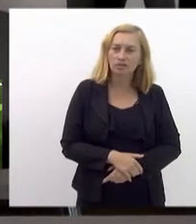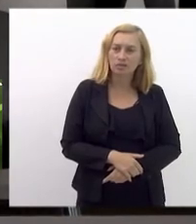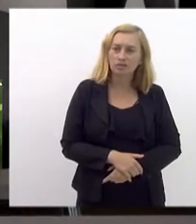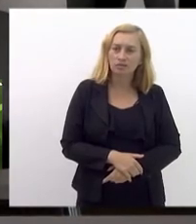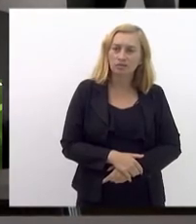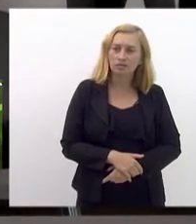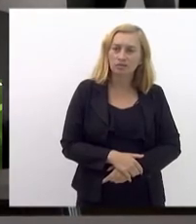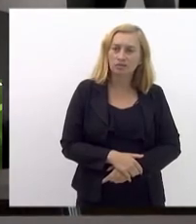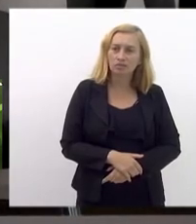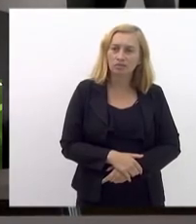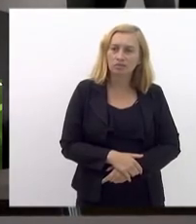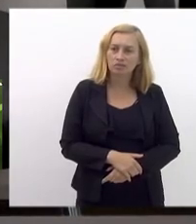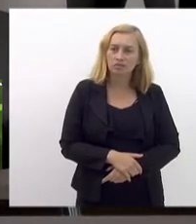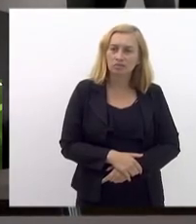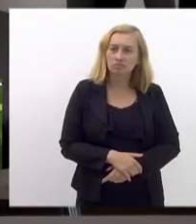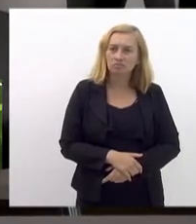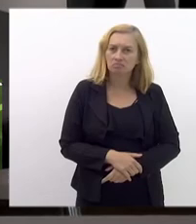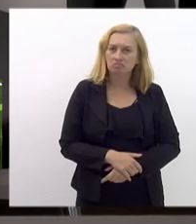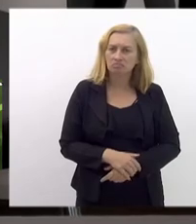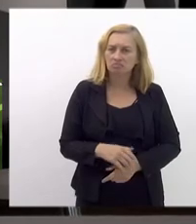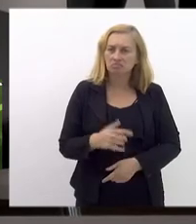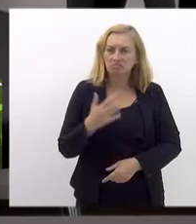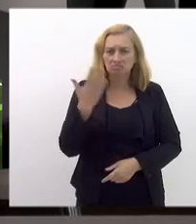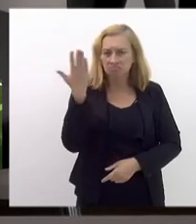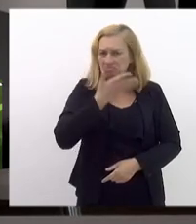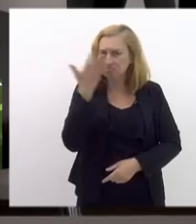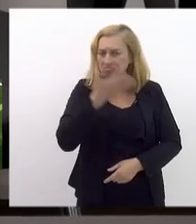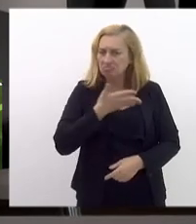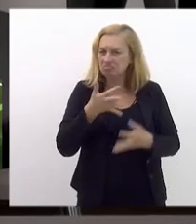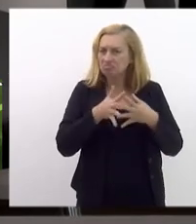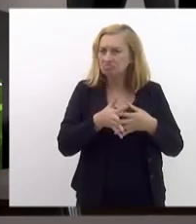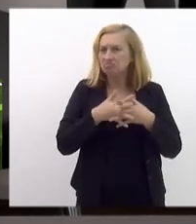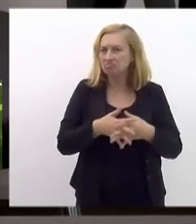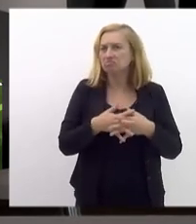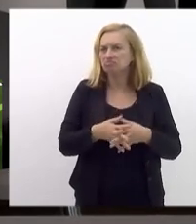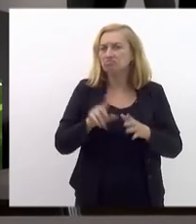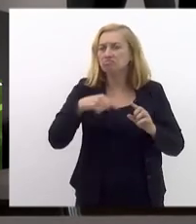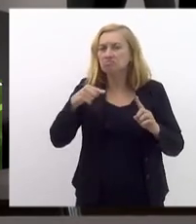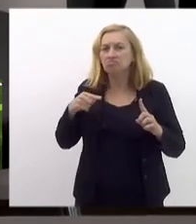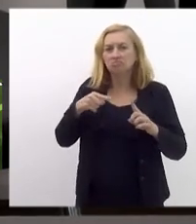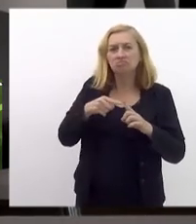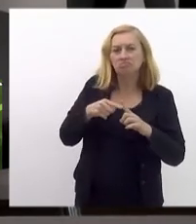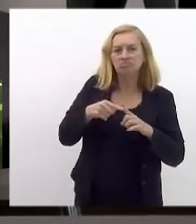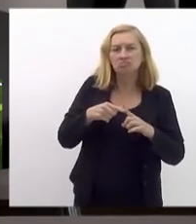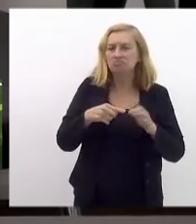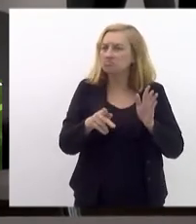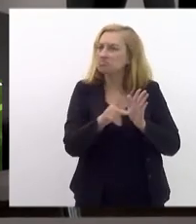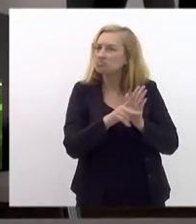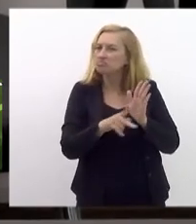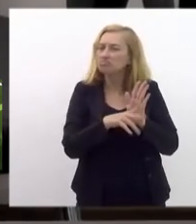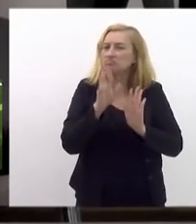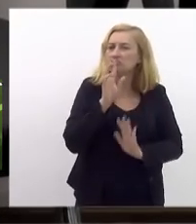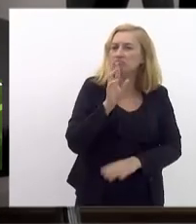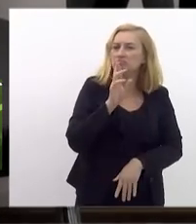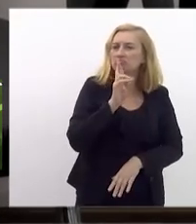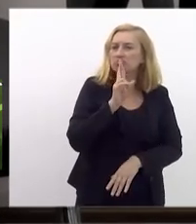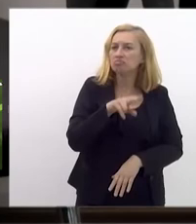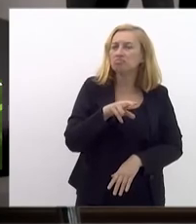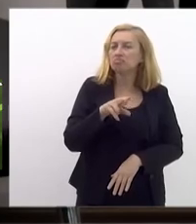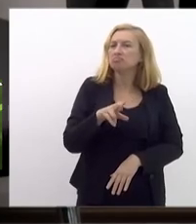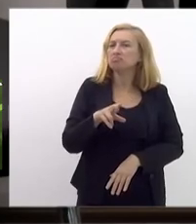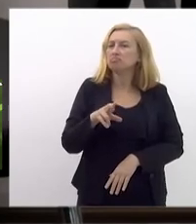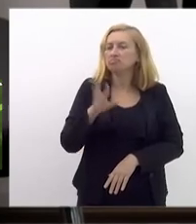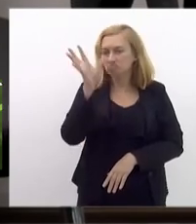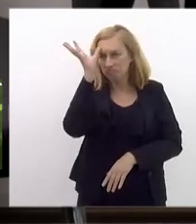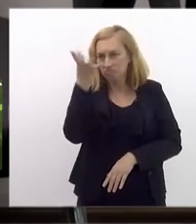conflito sobre o objetivo do projeto e resultados a serem buscados. Tem